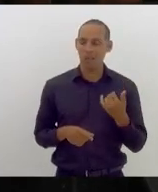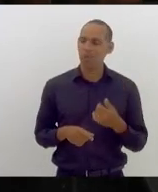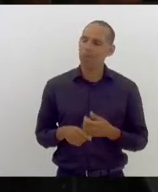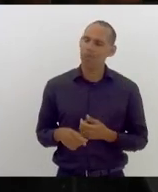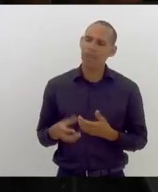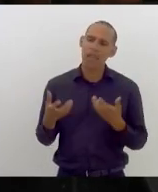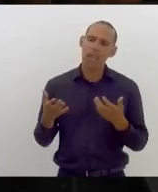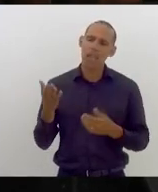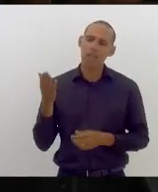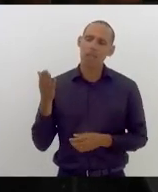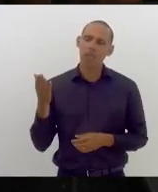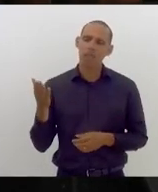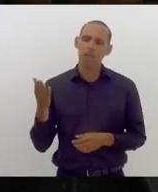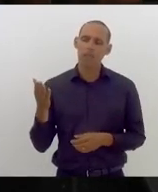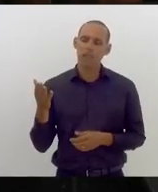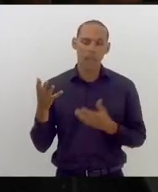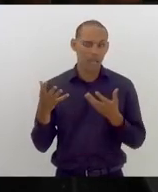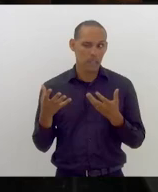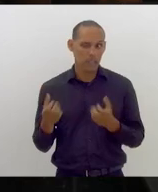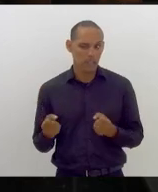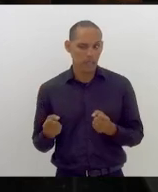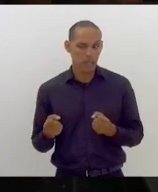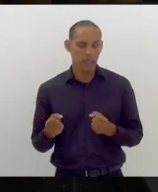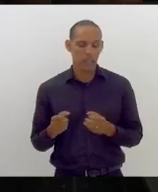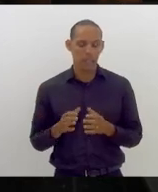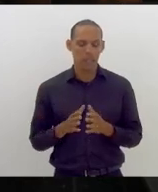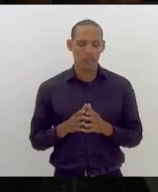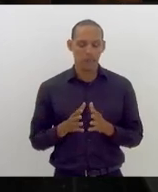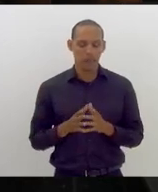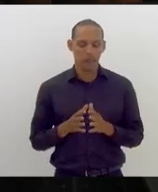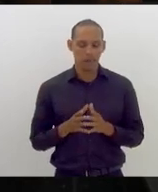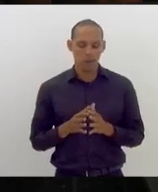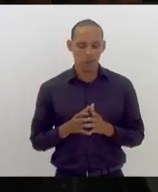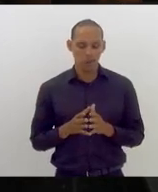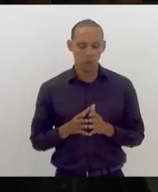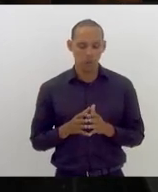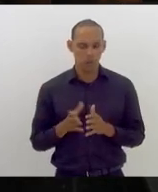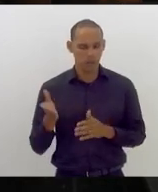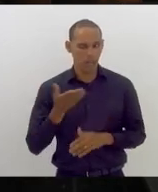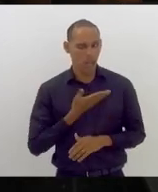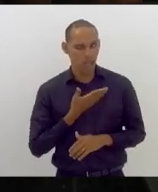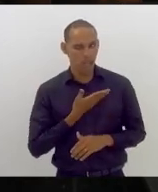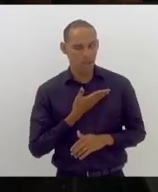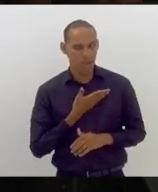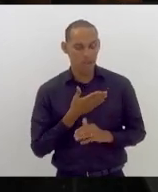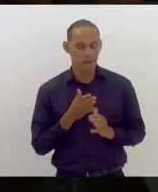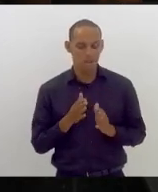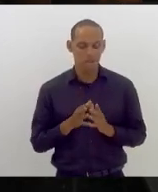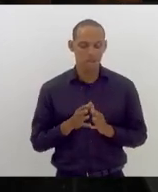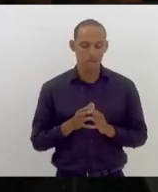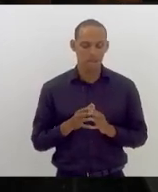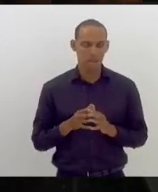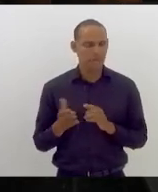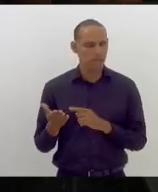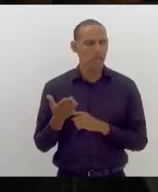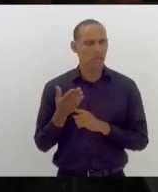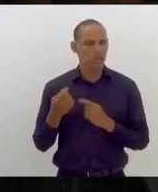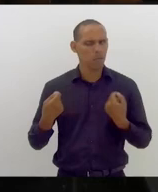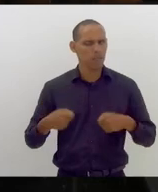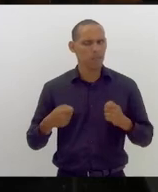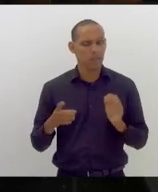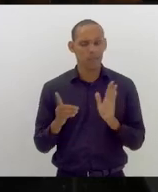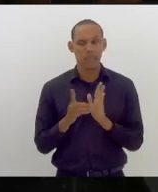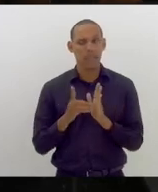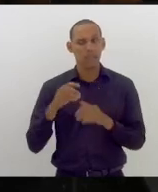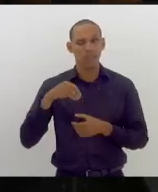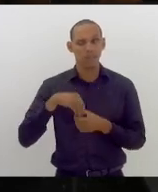você se topasse, e você é meu amigo, eu precisava de uma ajuda tua lá no DETRAN, porque